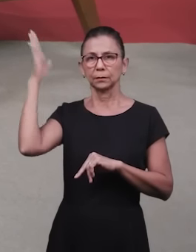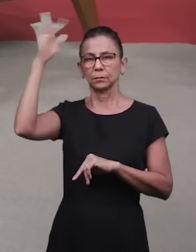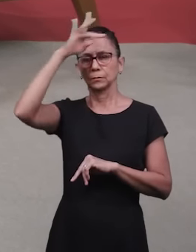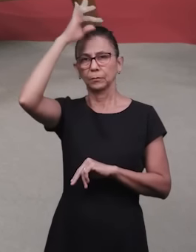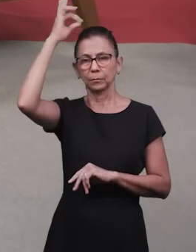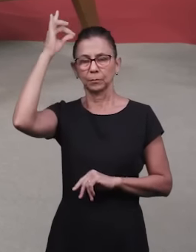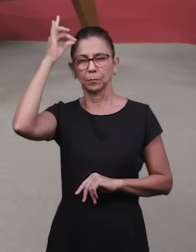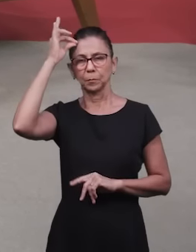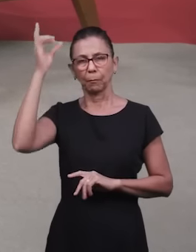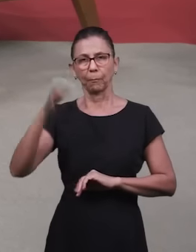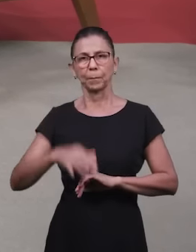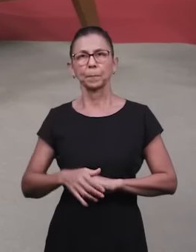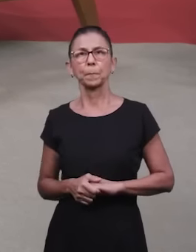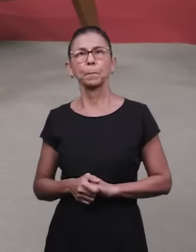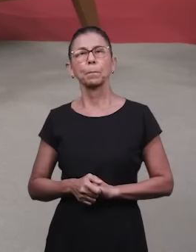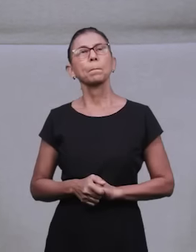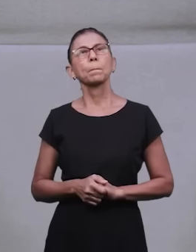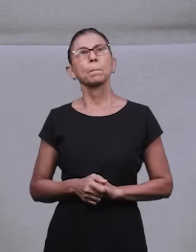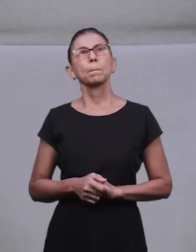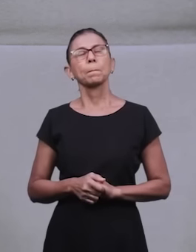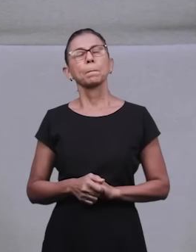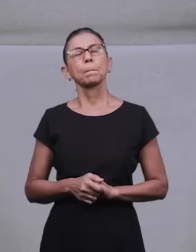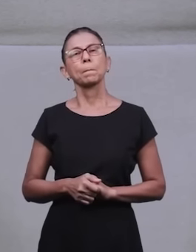seguinte, nós pregamos uma coisa,